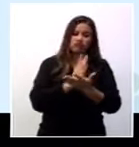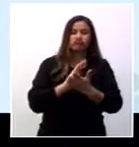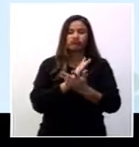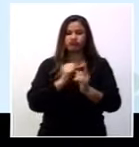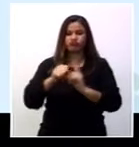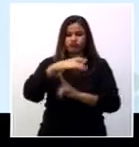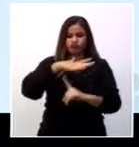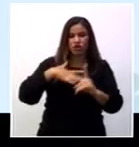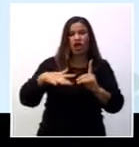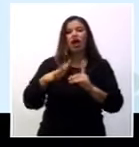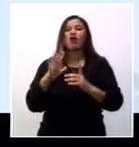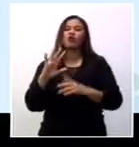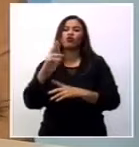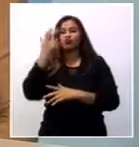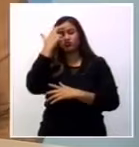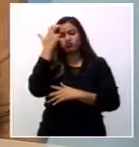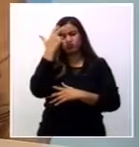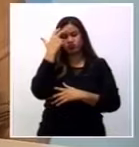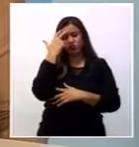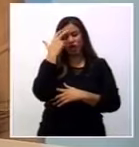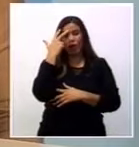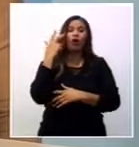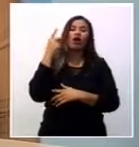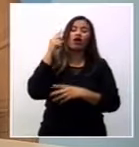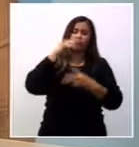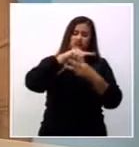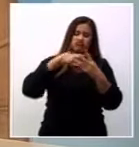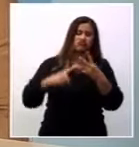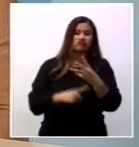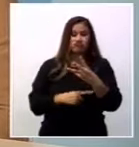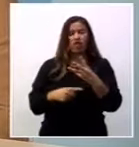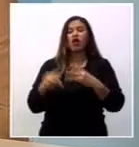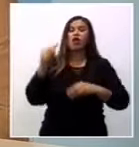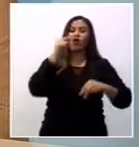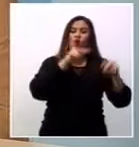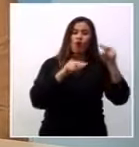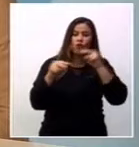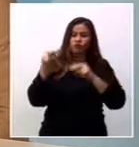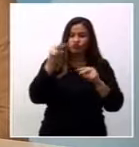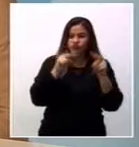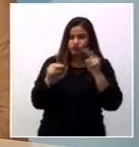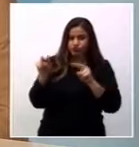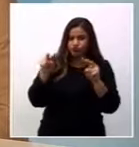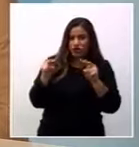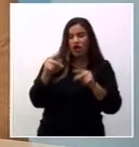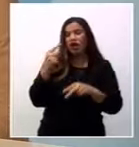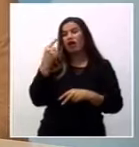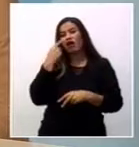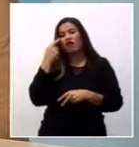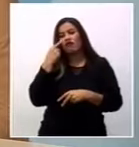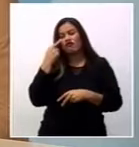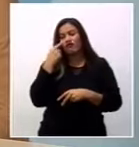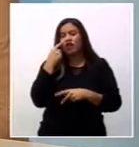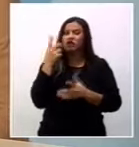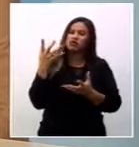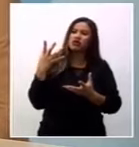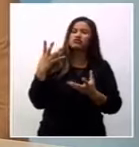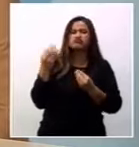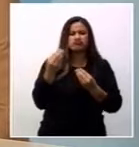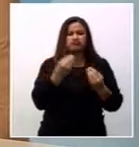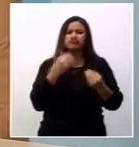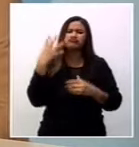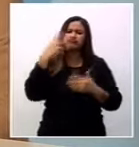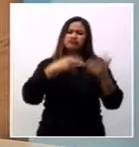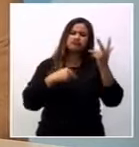culturais. Então, quando a gente olha para essas imagens, né? São paisagens muito bonitas, né?